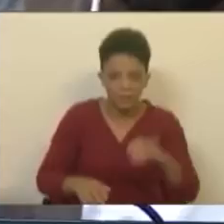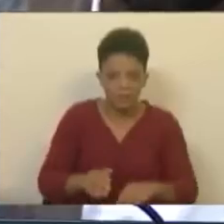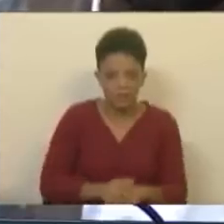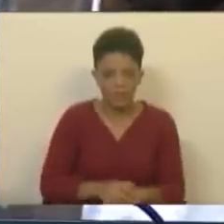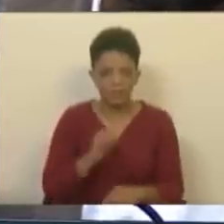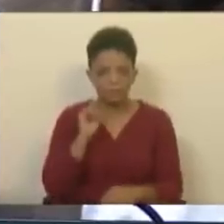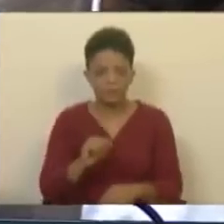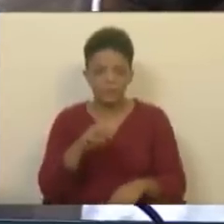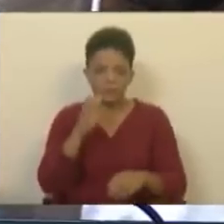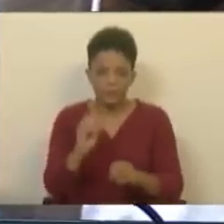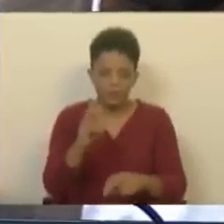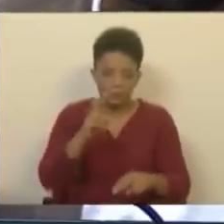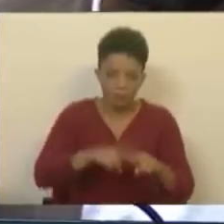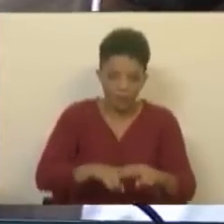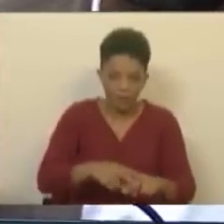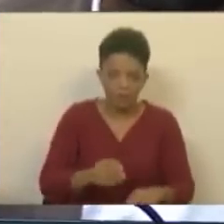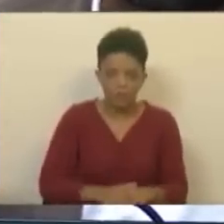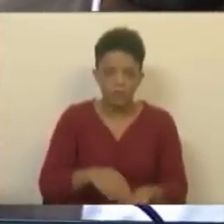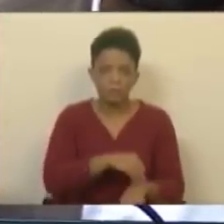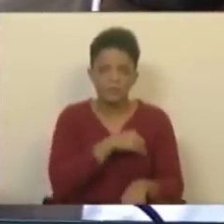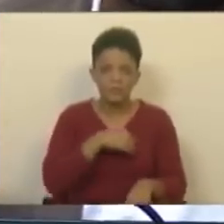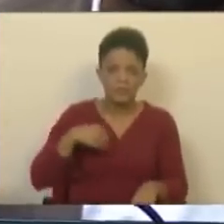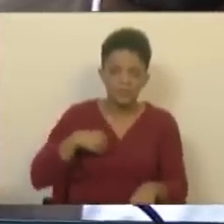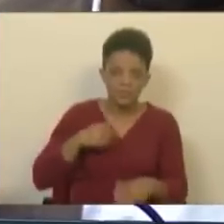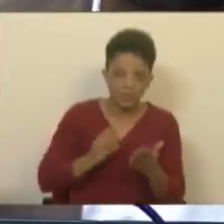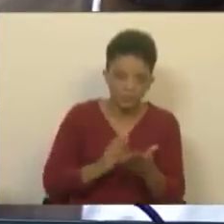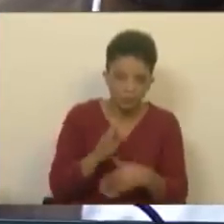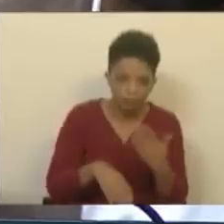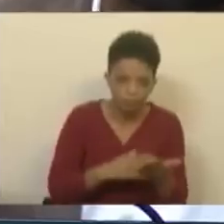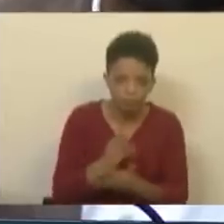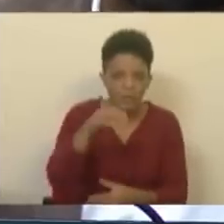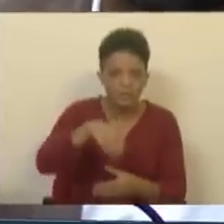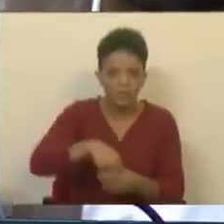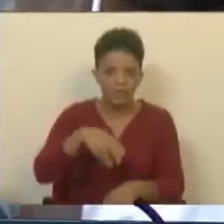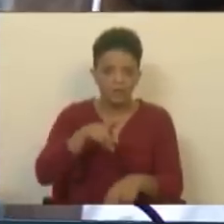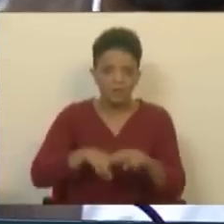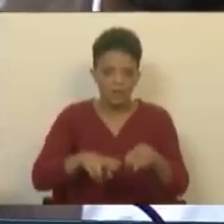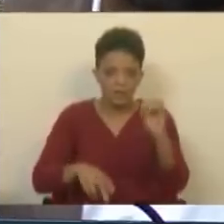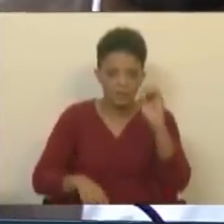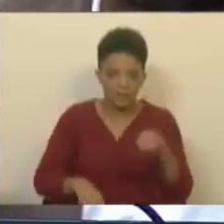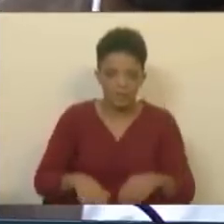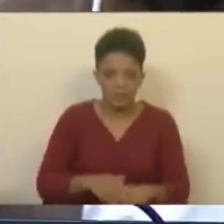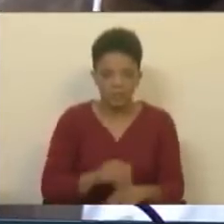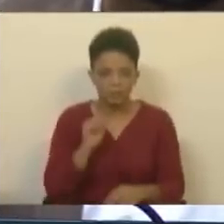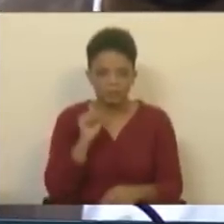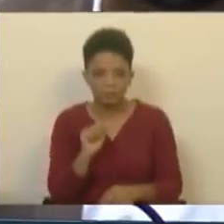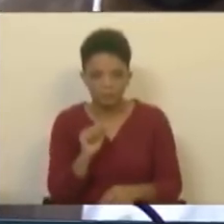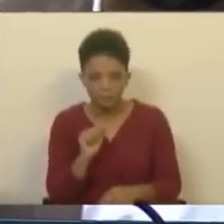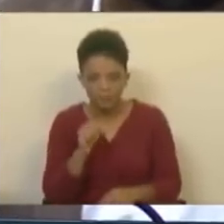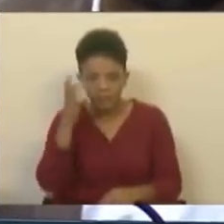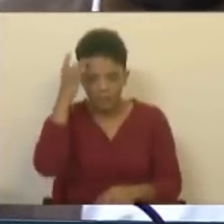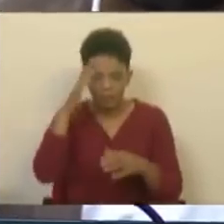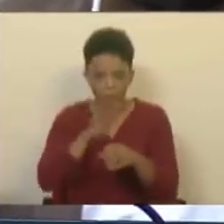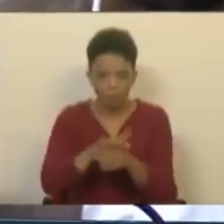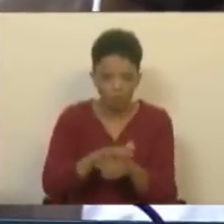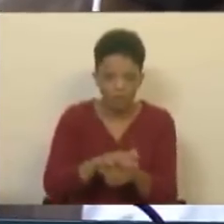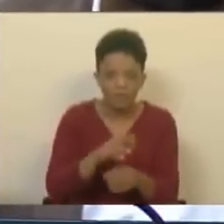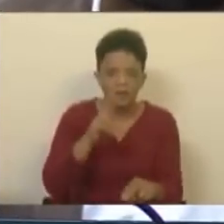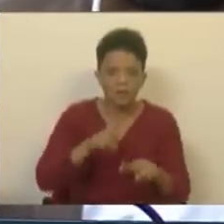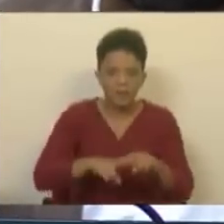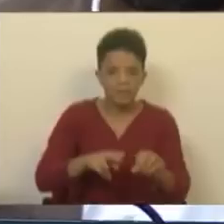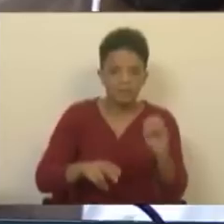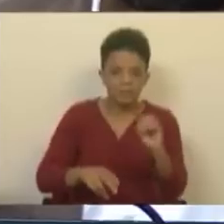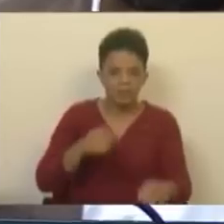Hematologia Clínica 0 vagas medicina intensiva medicina interna 0 vagas nefrologia Neurologia 0